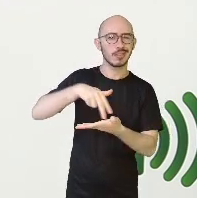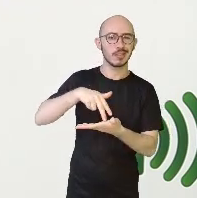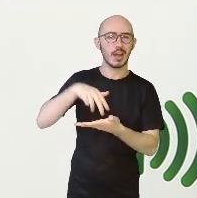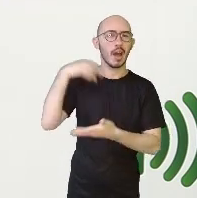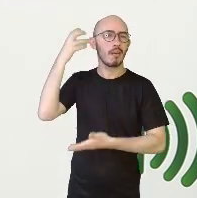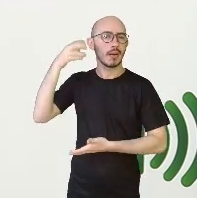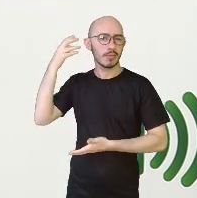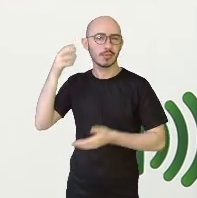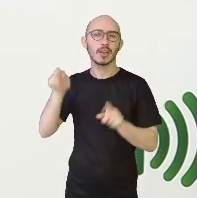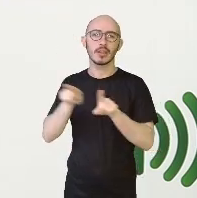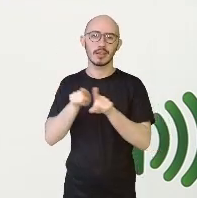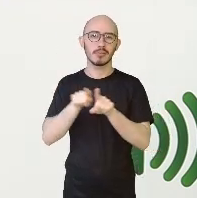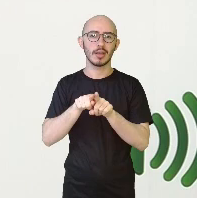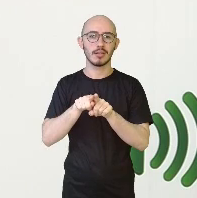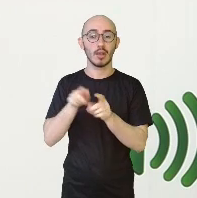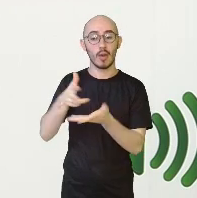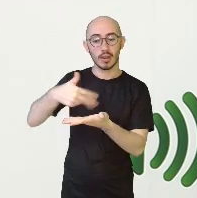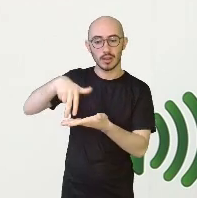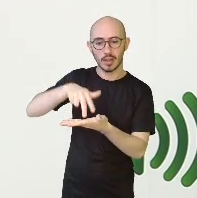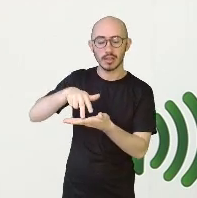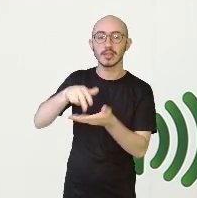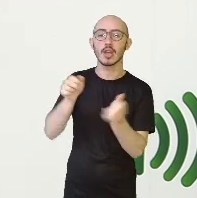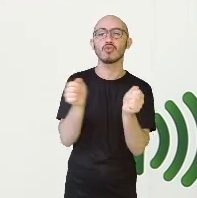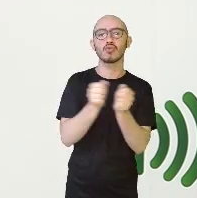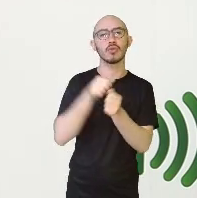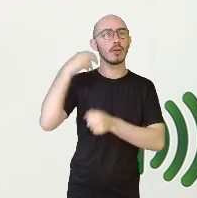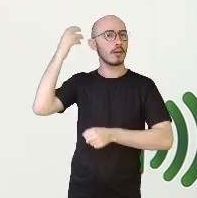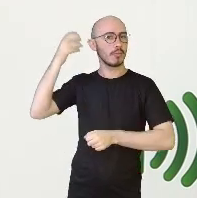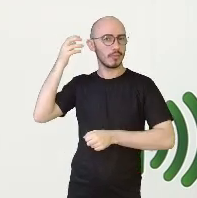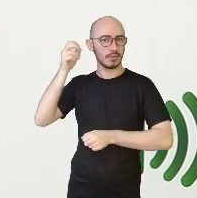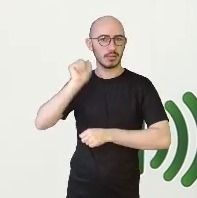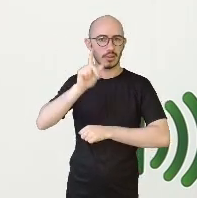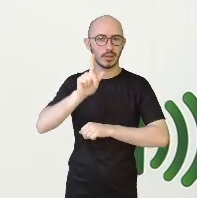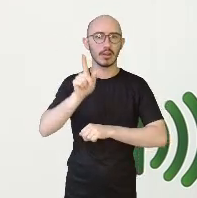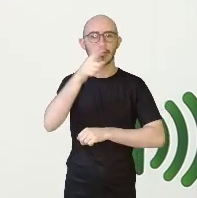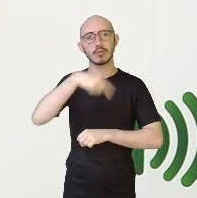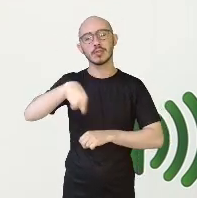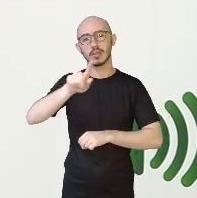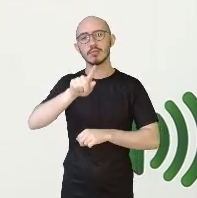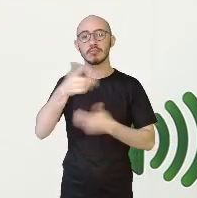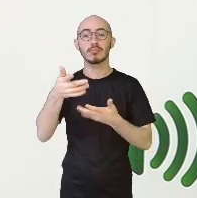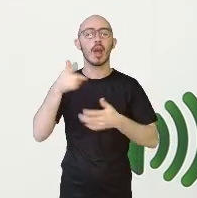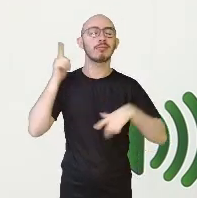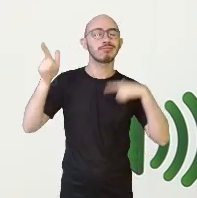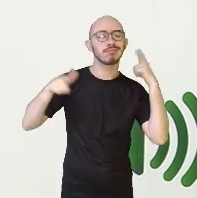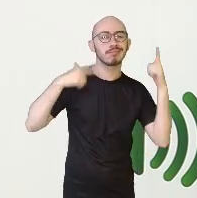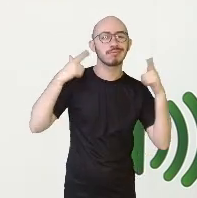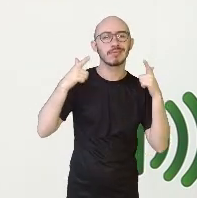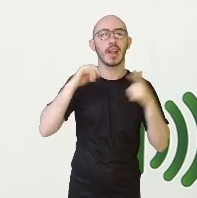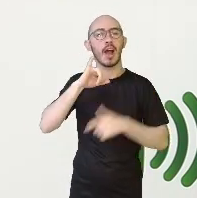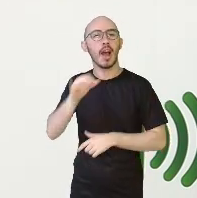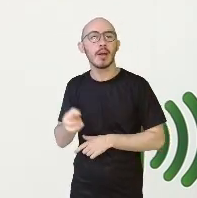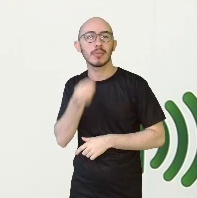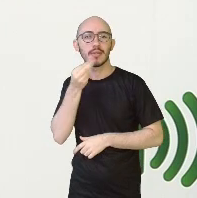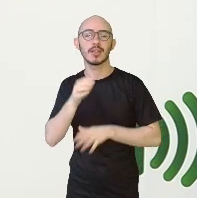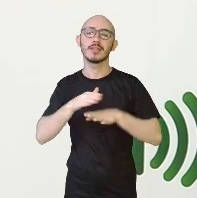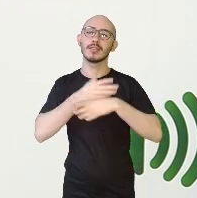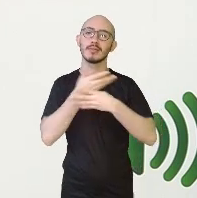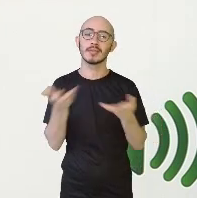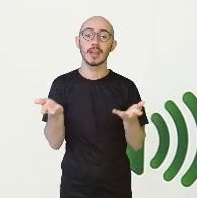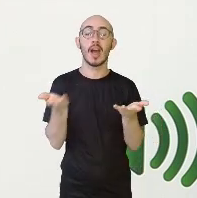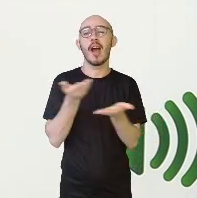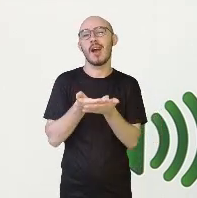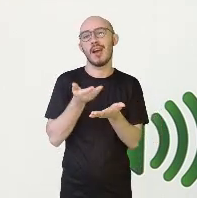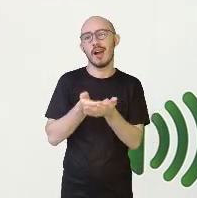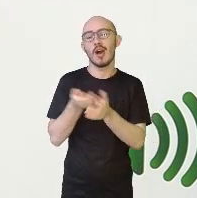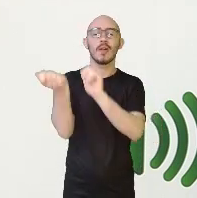é, e é isso, você vai estar se movimentando, você vai estar se divertindo. Esta é a nossa aula de arte, né? A